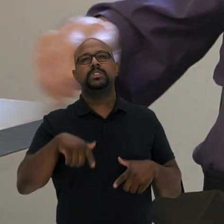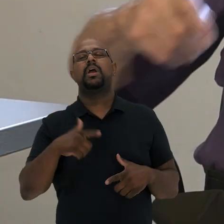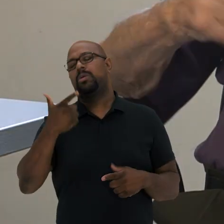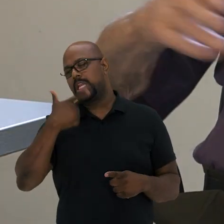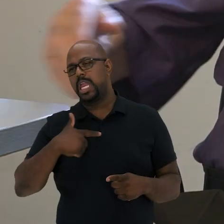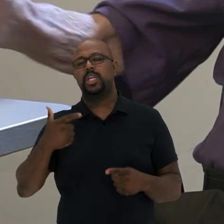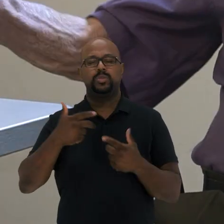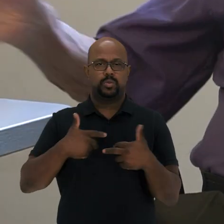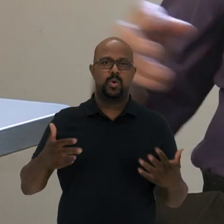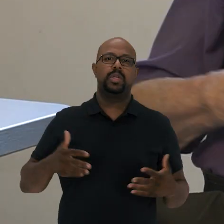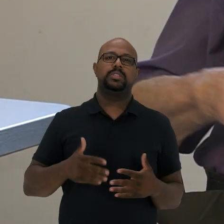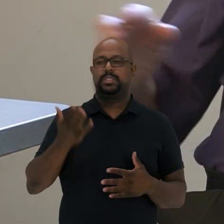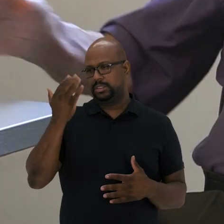queijo?